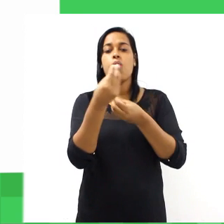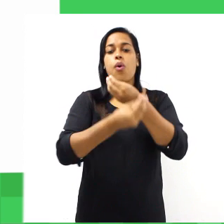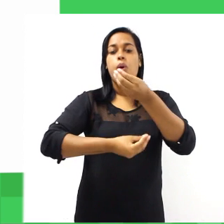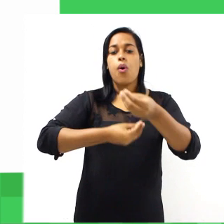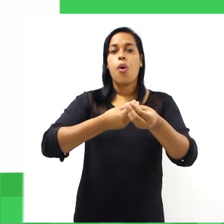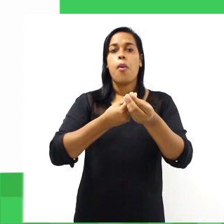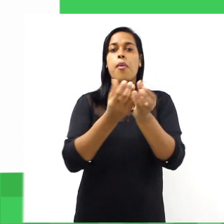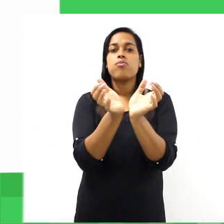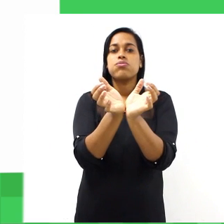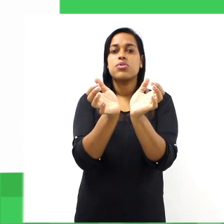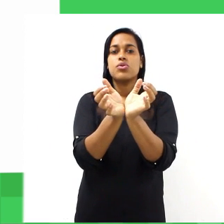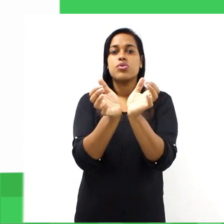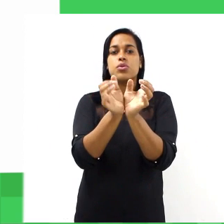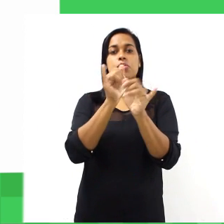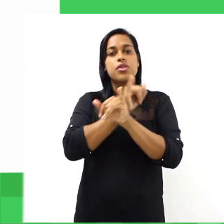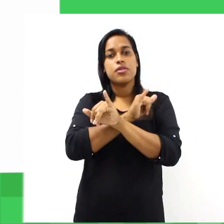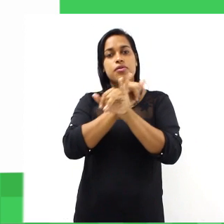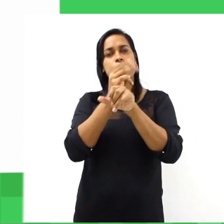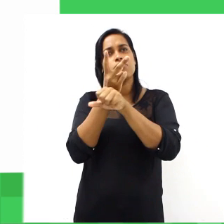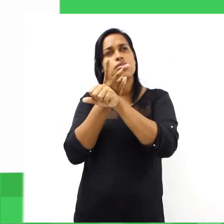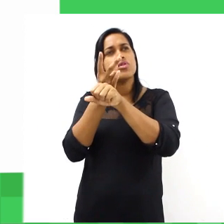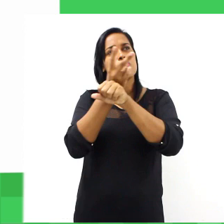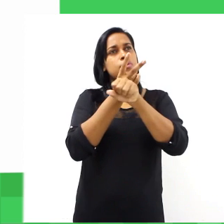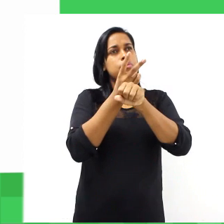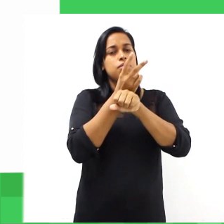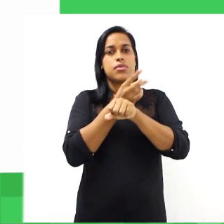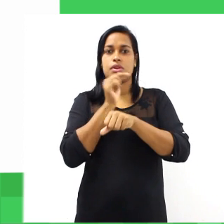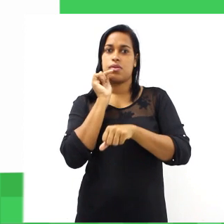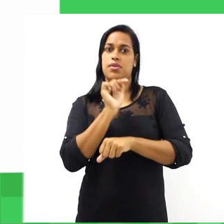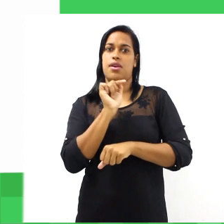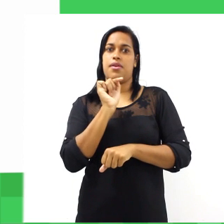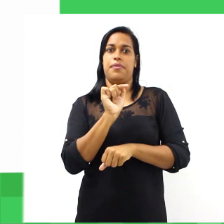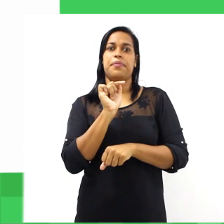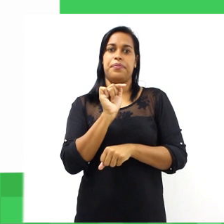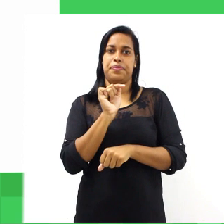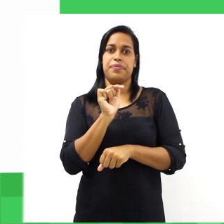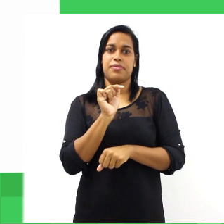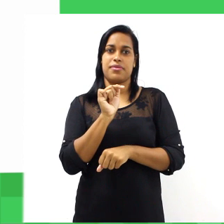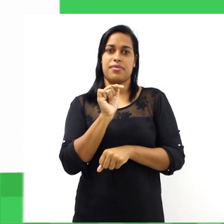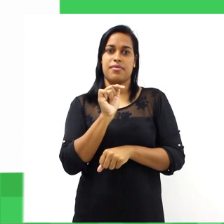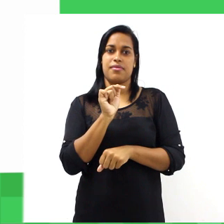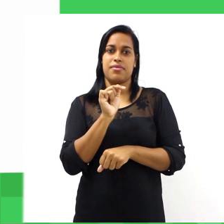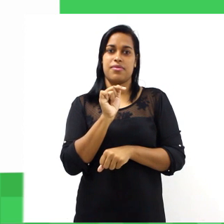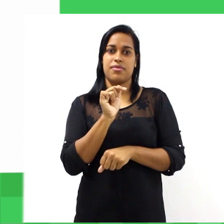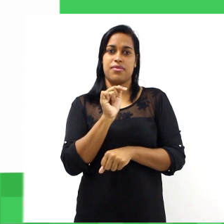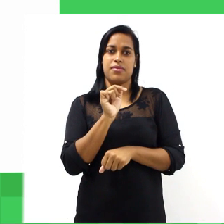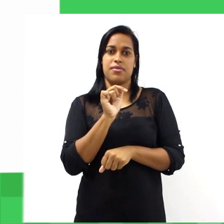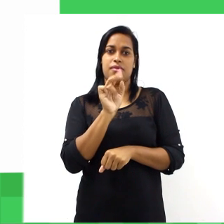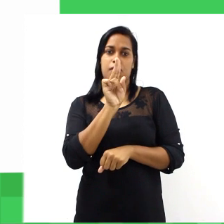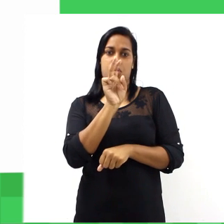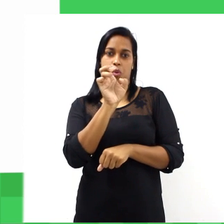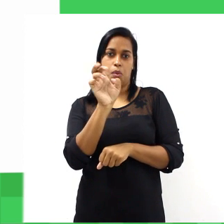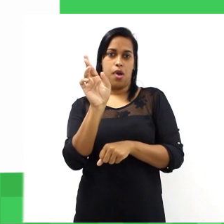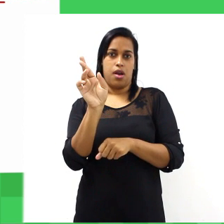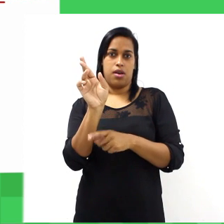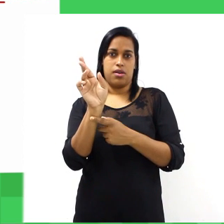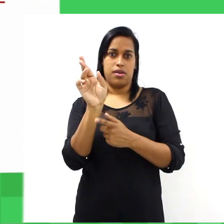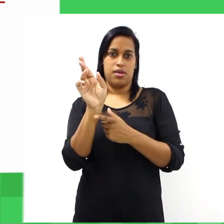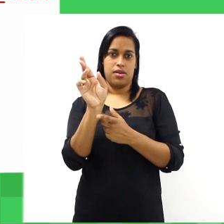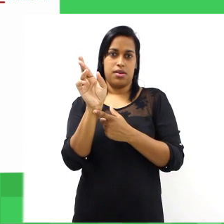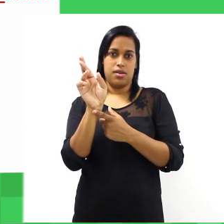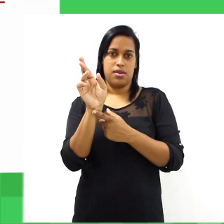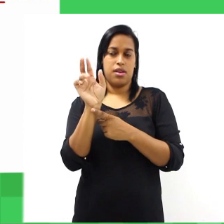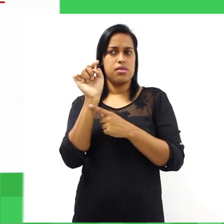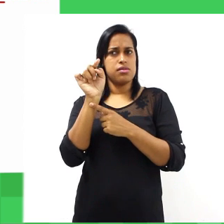de informações que eu vou buscar nesse caso. Então, com a cláusula where. Após